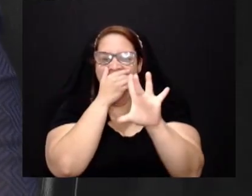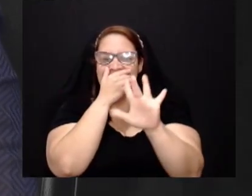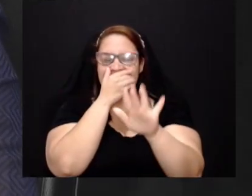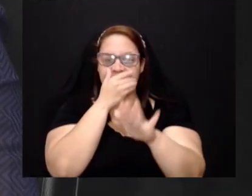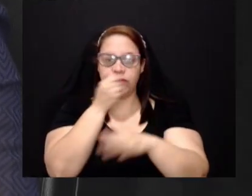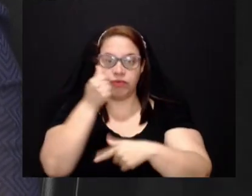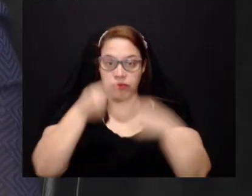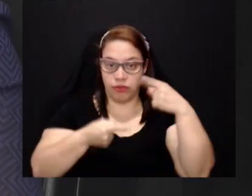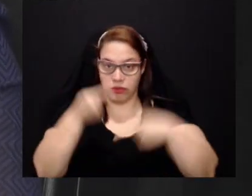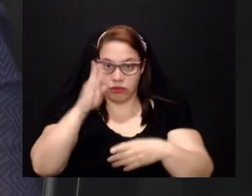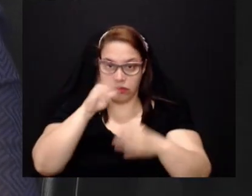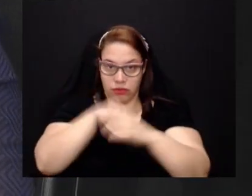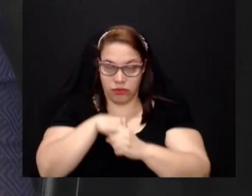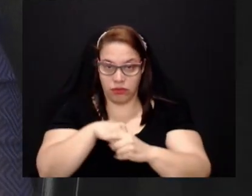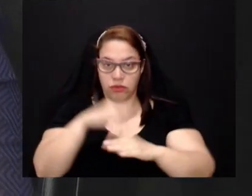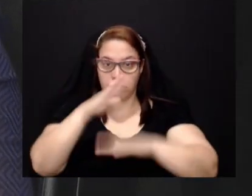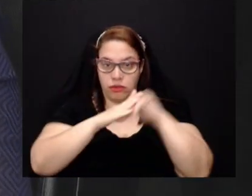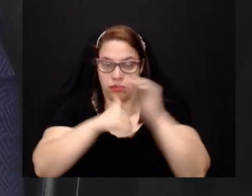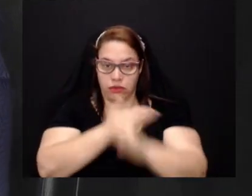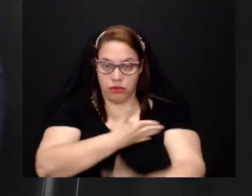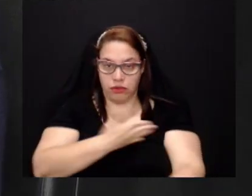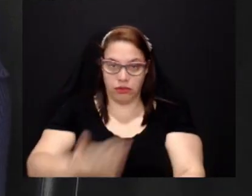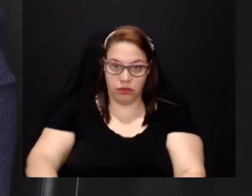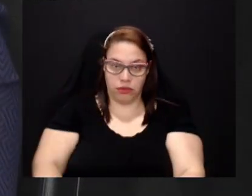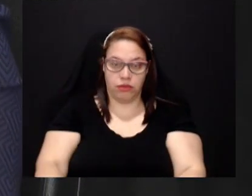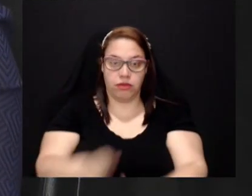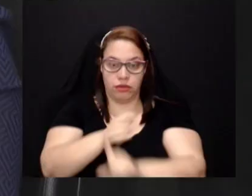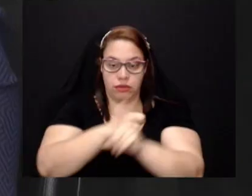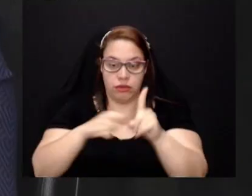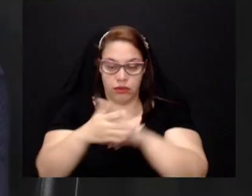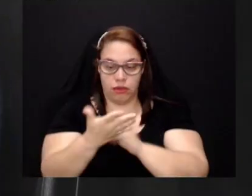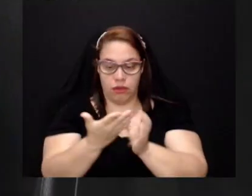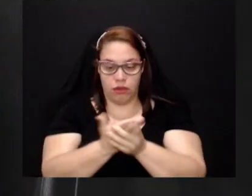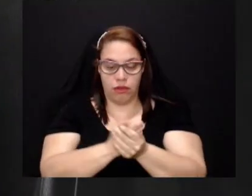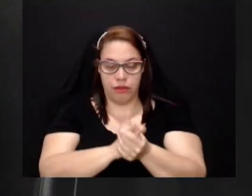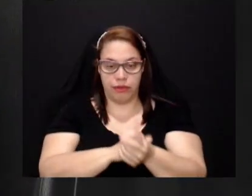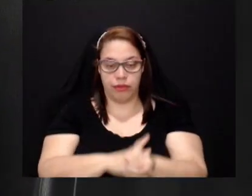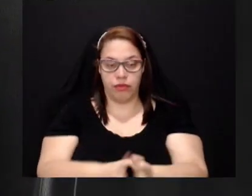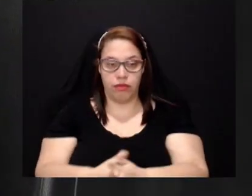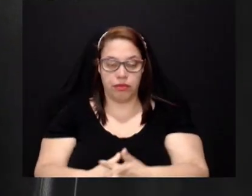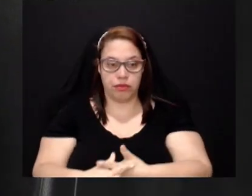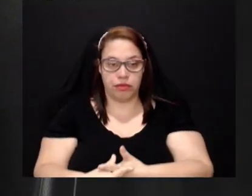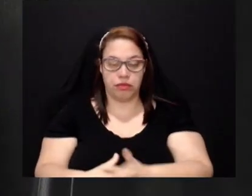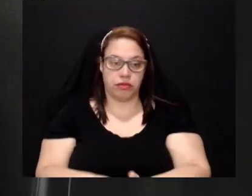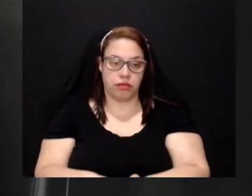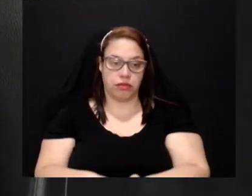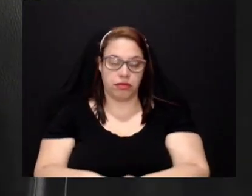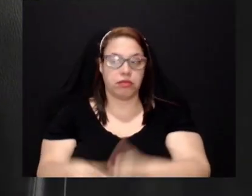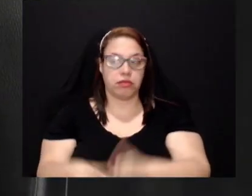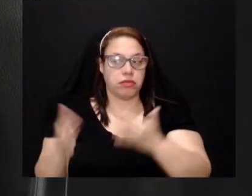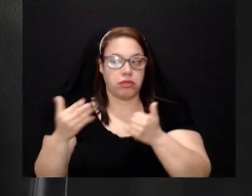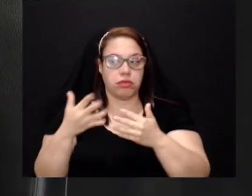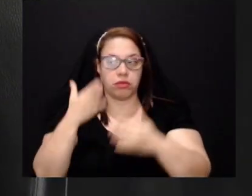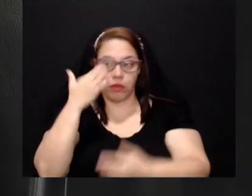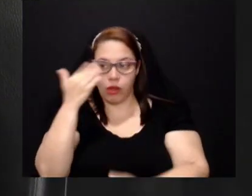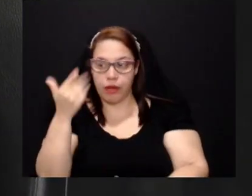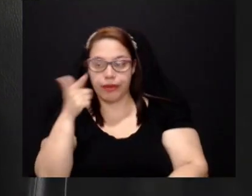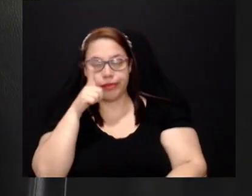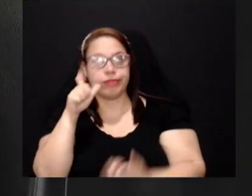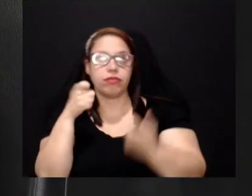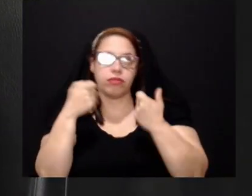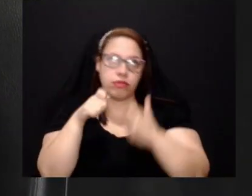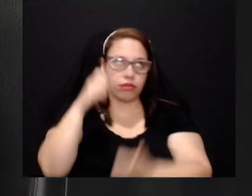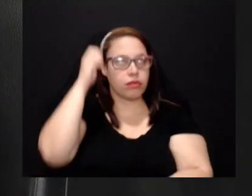do serviço público, mas para a sociedade em geral. Para que outros jovens não precisem passar pelas mesmas dificuldades que a